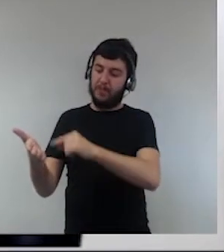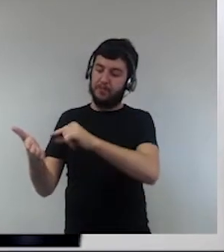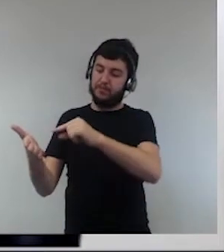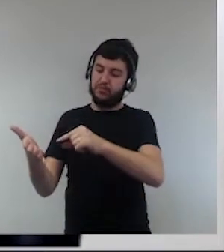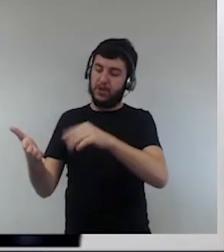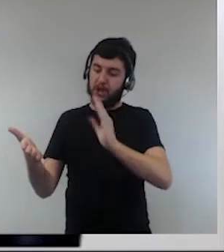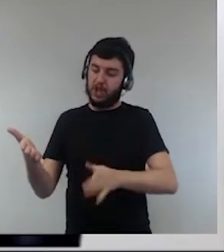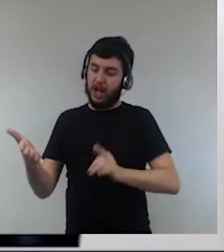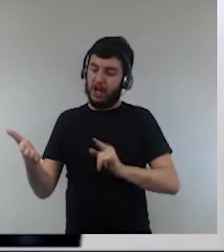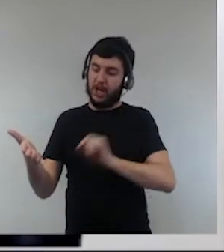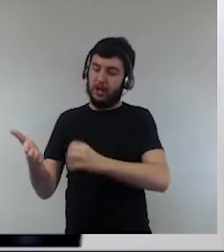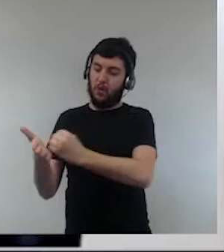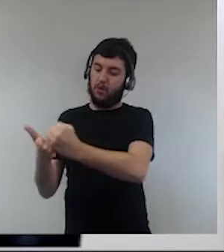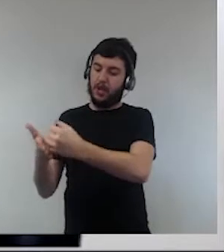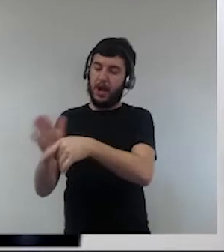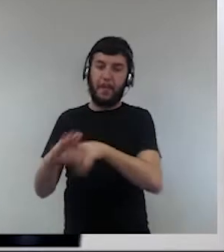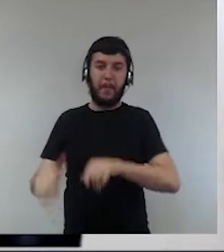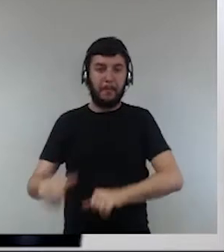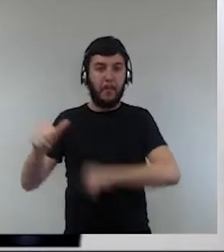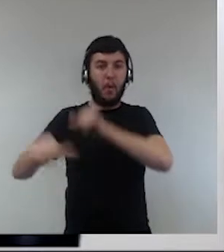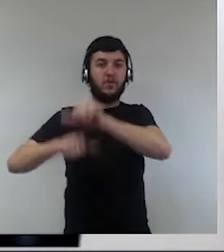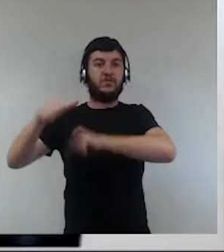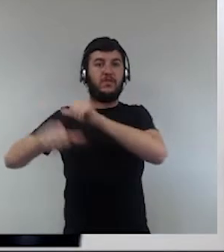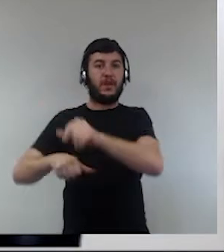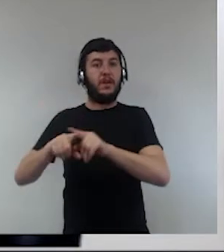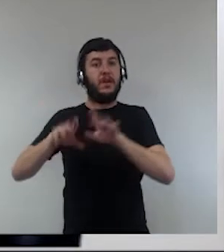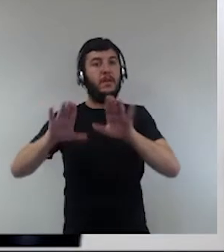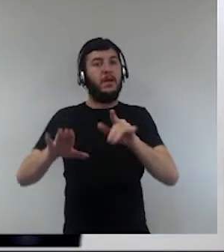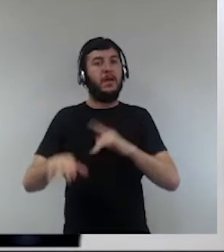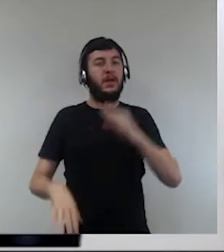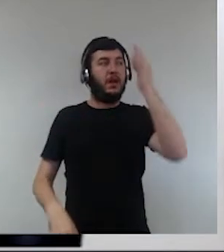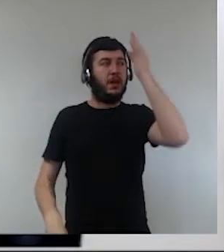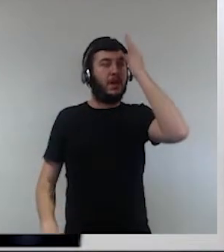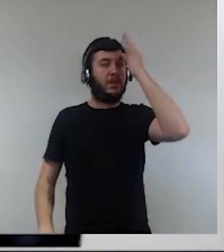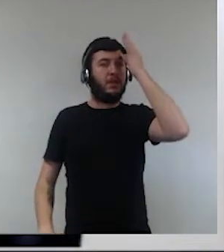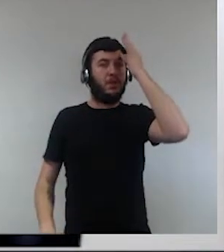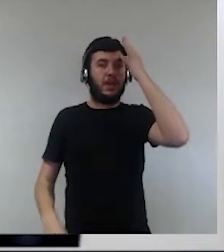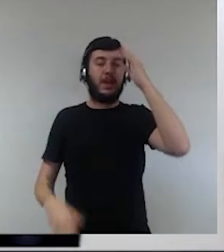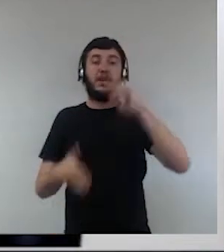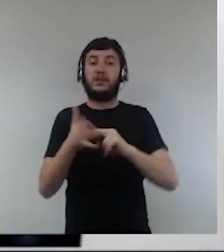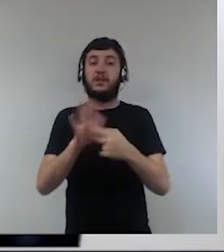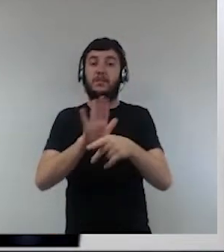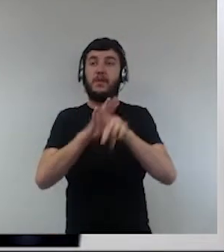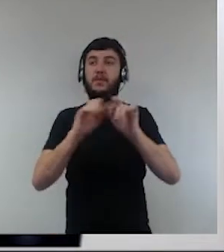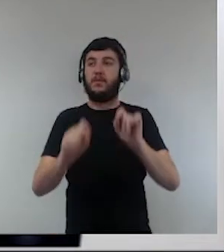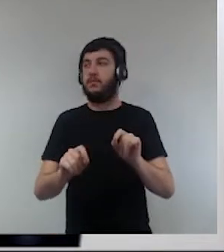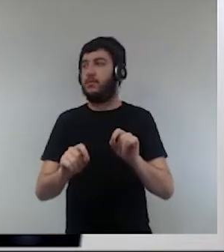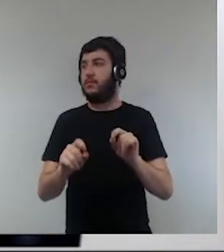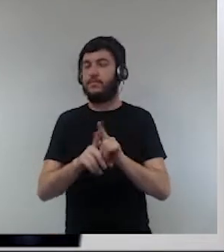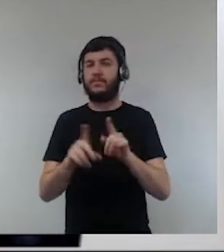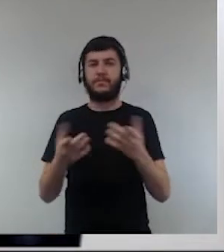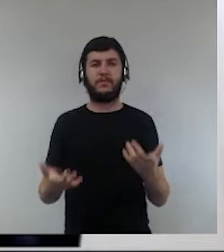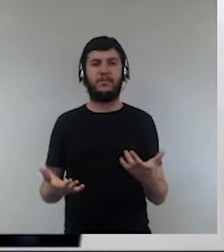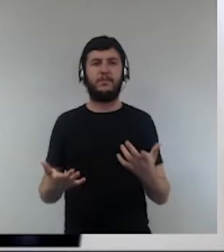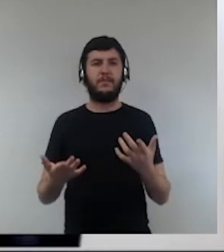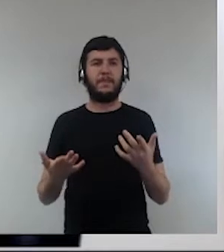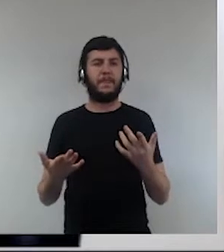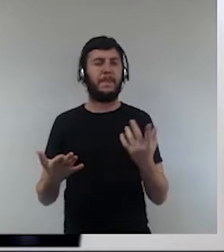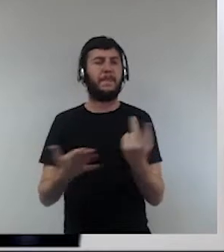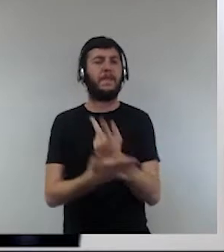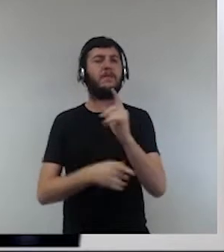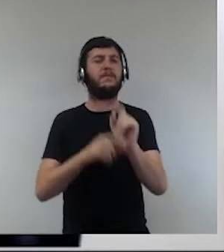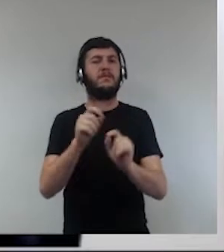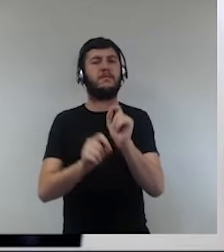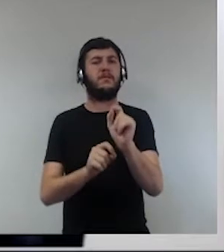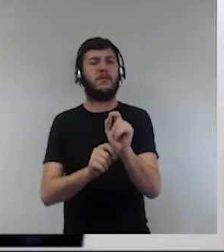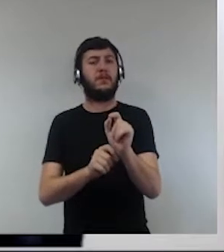cláusulas contratuais, com fundamento na chamada teoria da imprevisão, alegando-se a ocorrência de caso